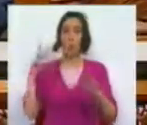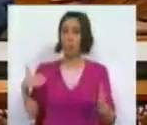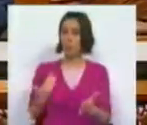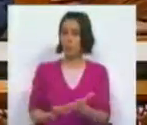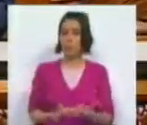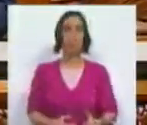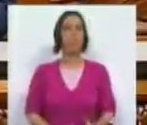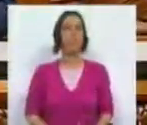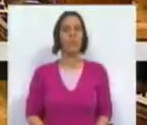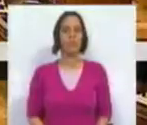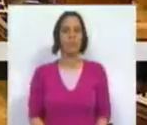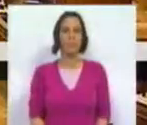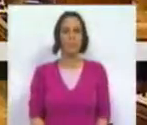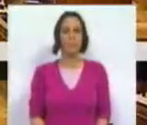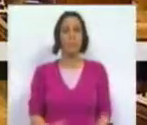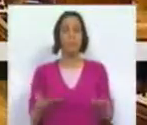anos.